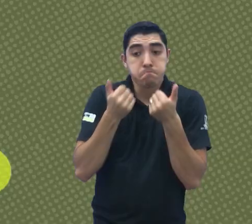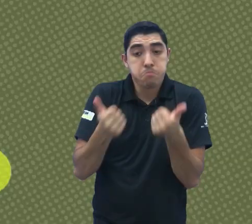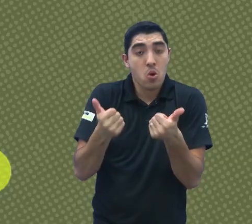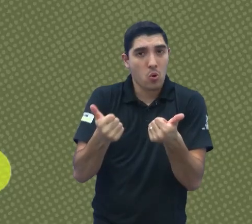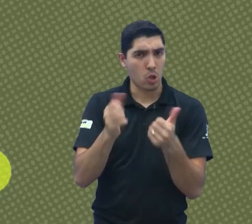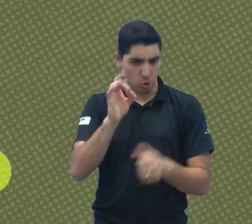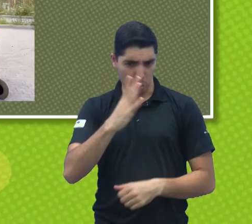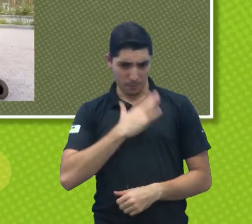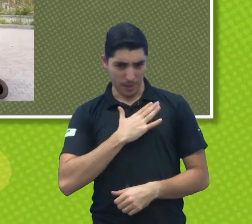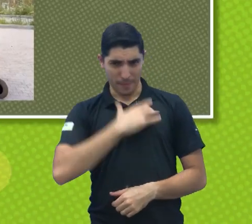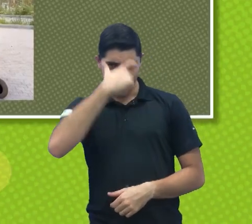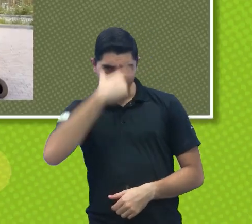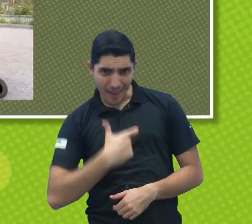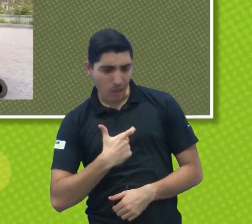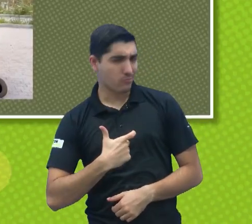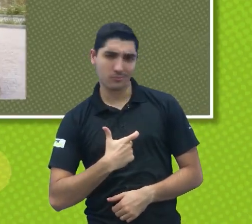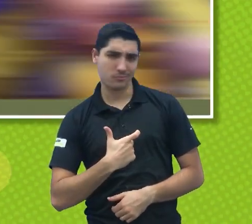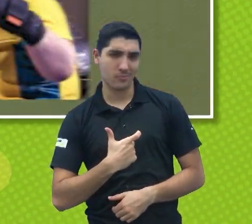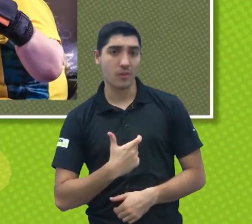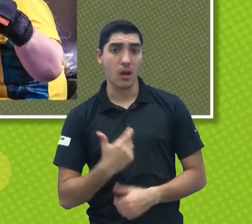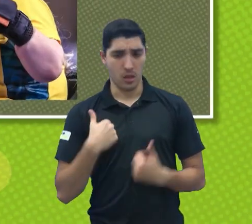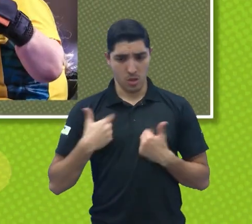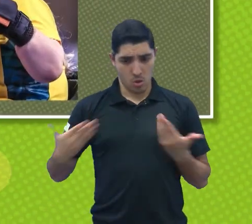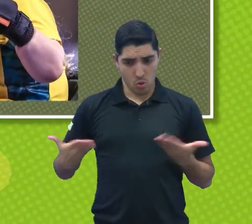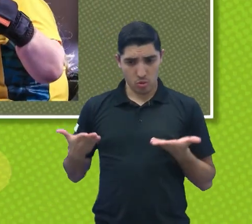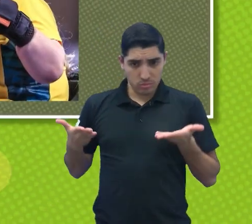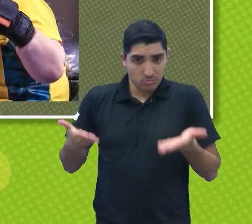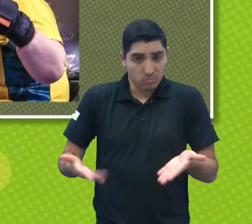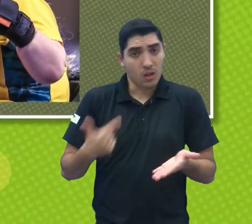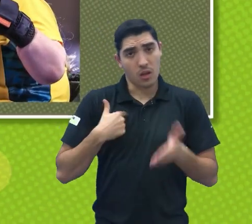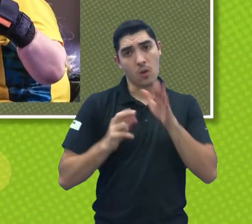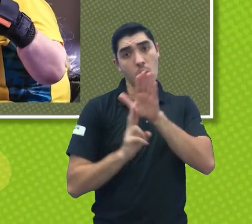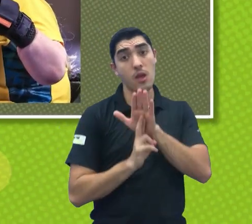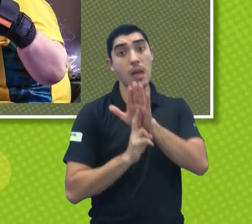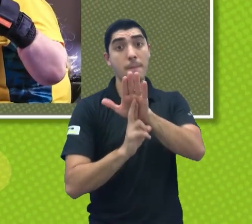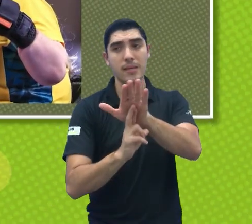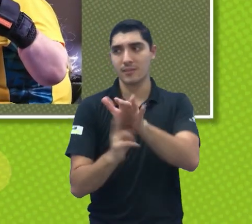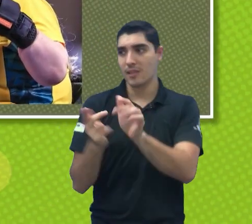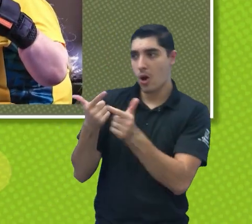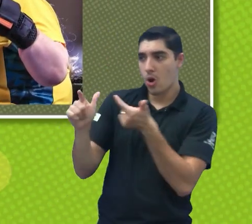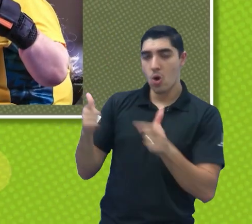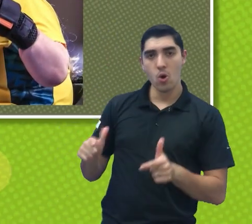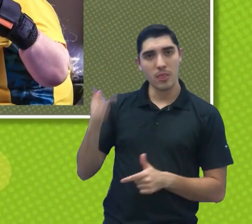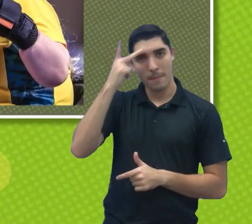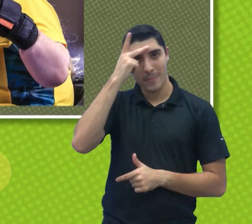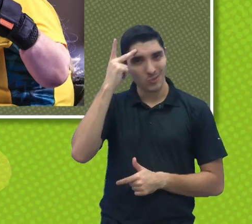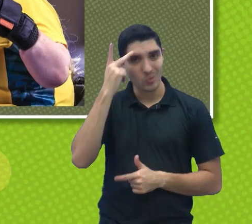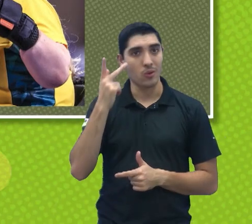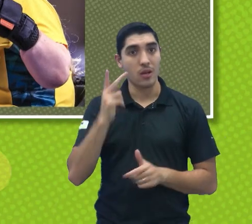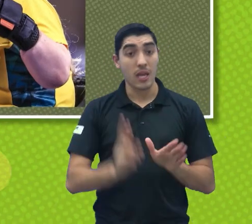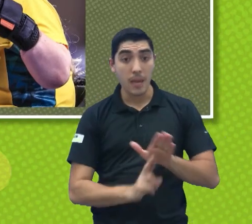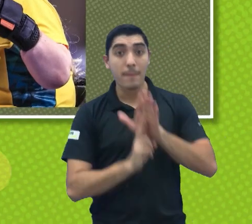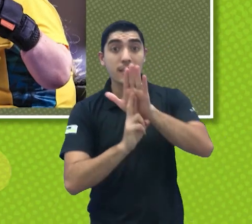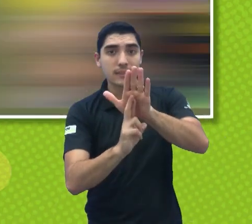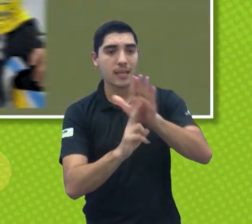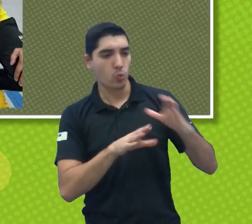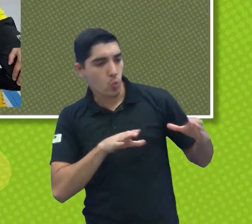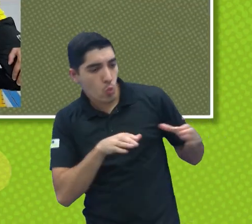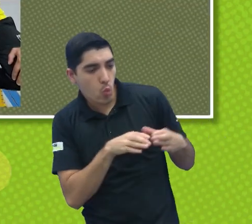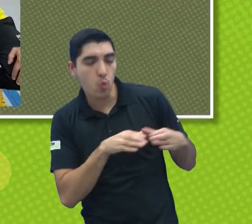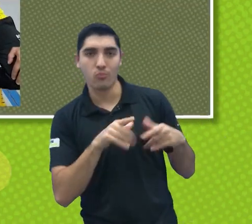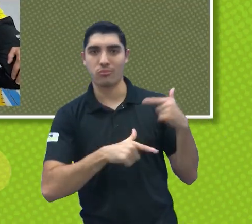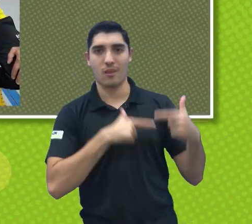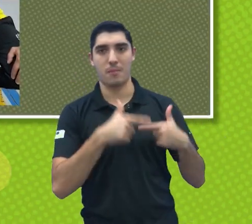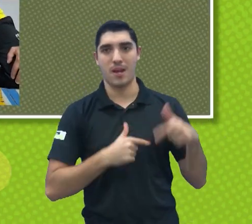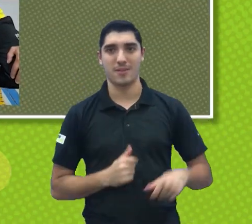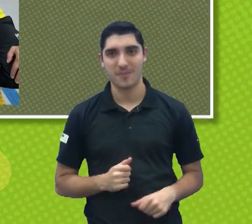Eu represento, né, eu estou aqui hoje ou estou na seleção representando muitas pessoas, representando um trabalho, né? Então, o